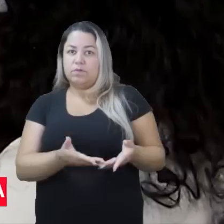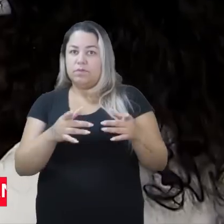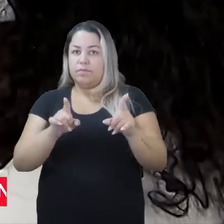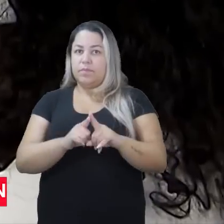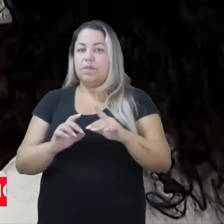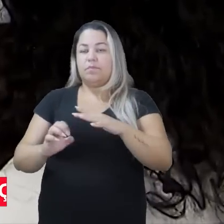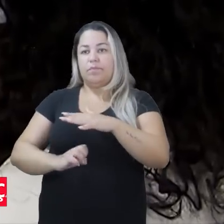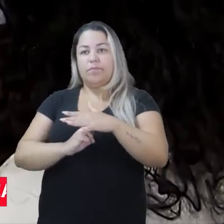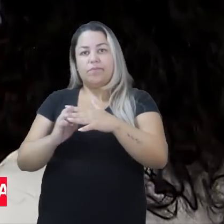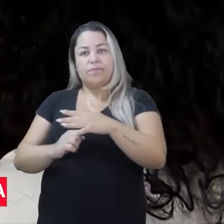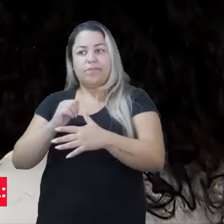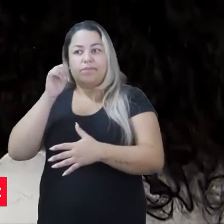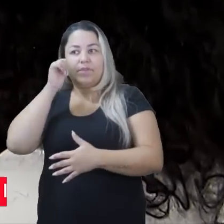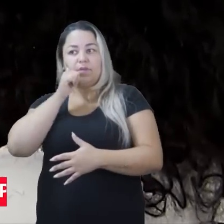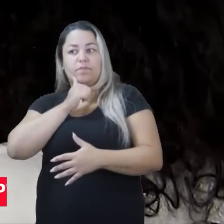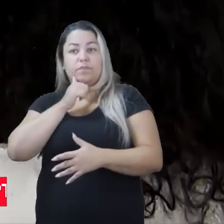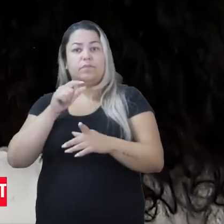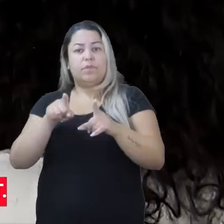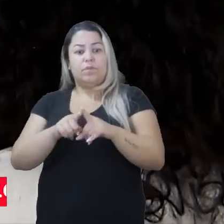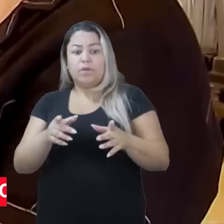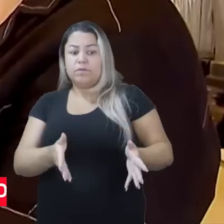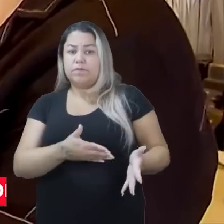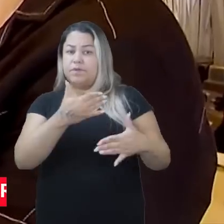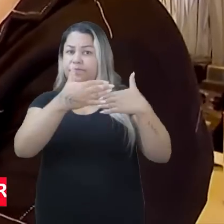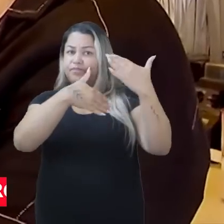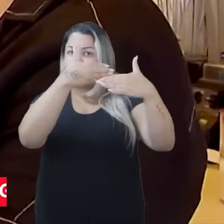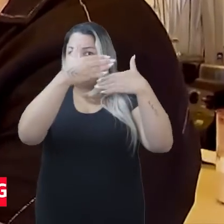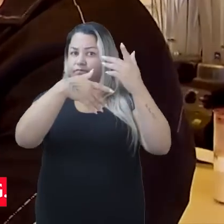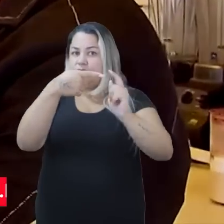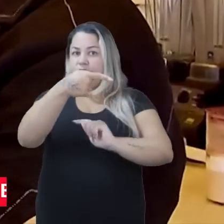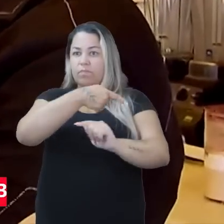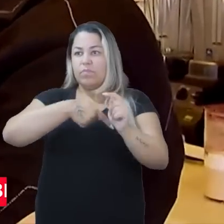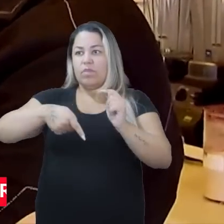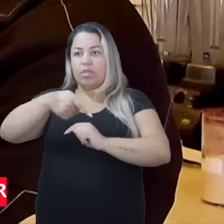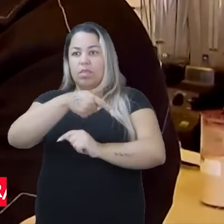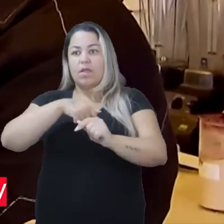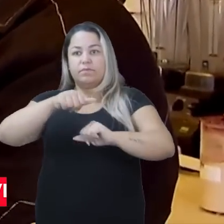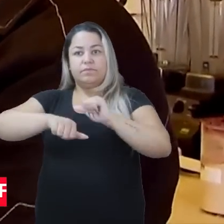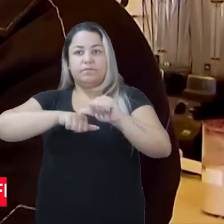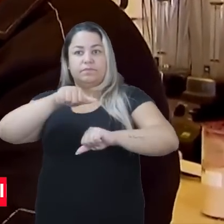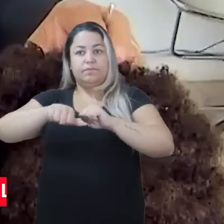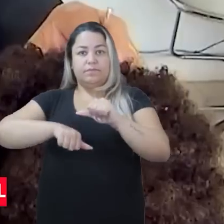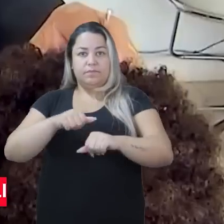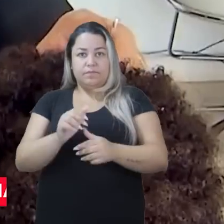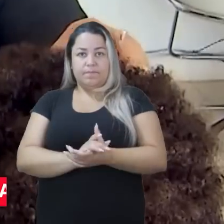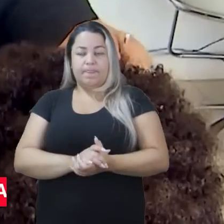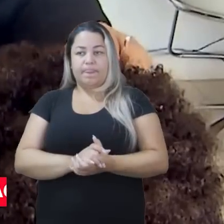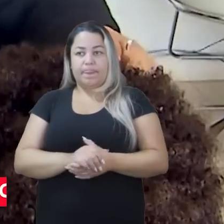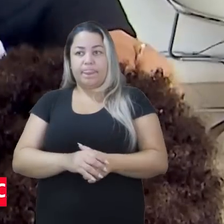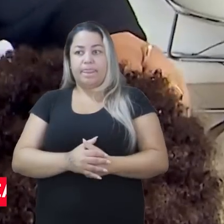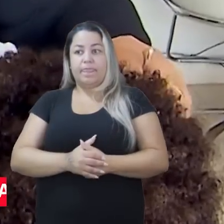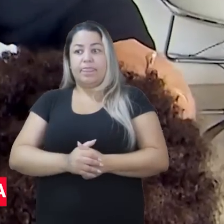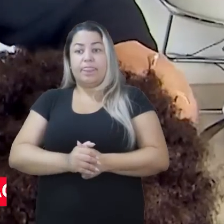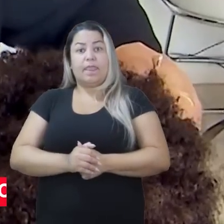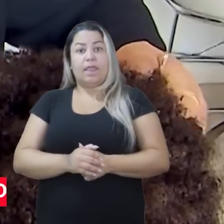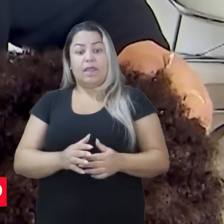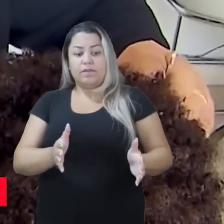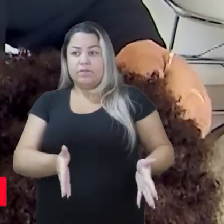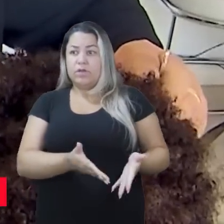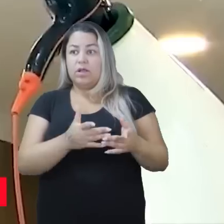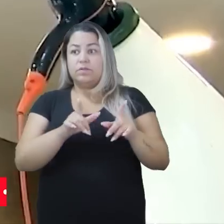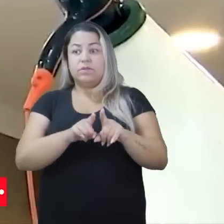empreendedorismo feminino como motor de desenvolvimento econômico e inovação sustentável. A iniciativa tem